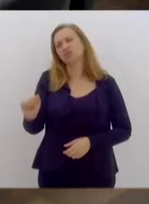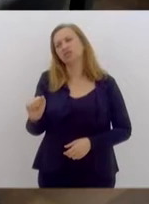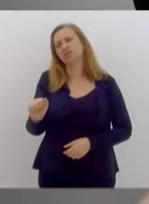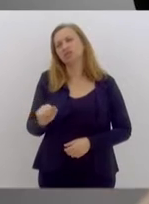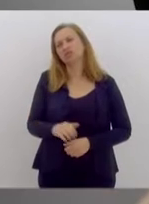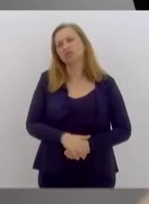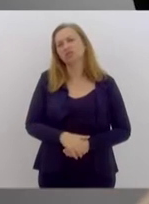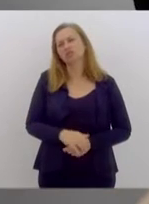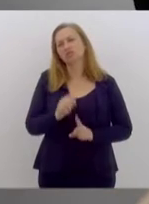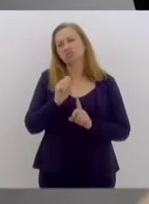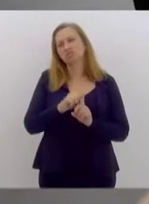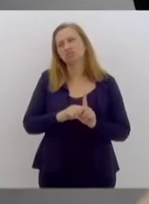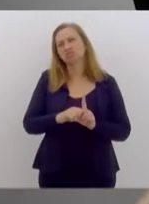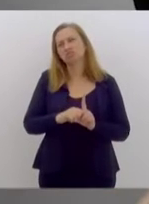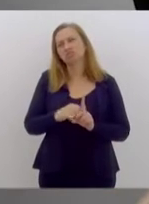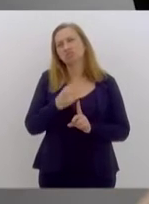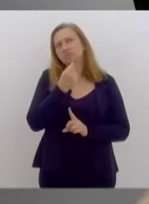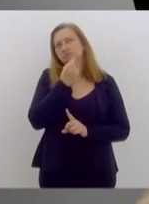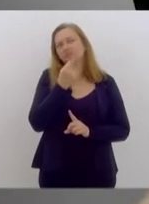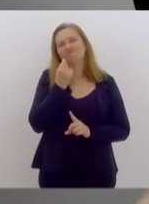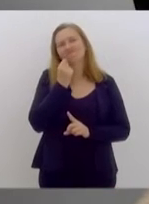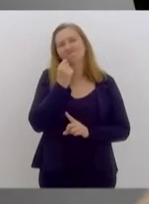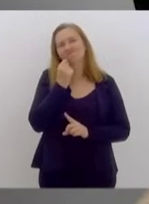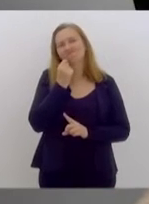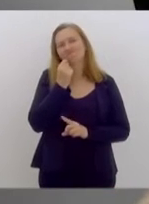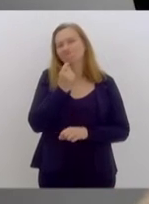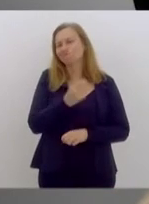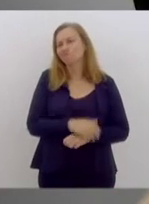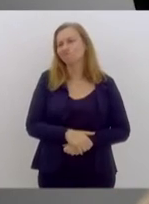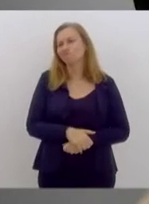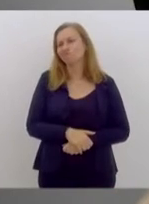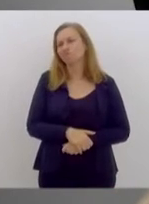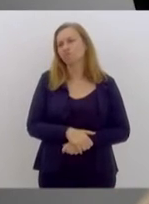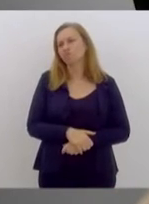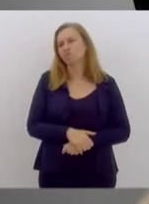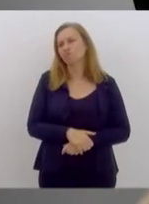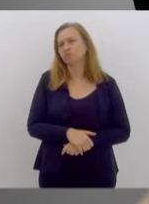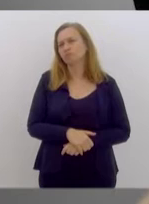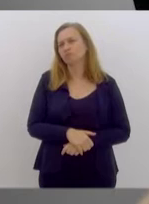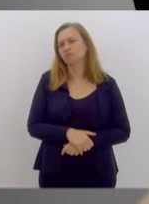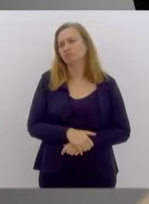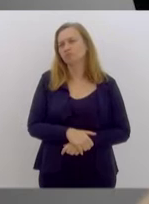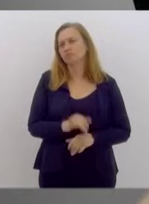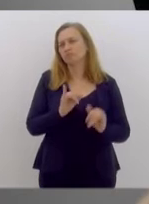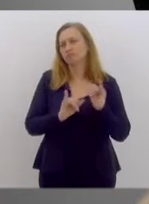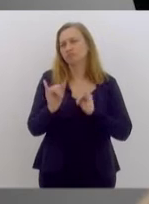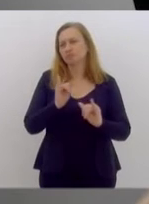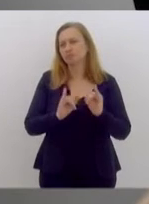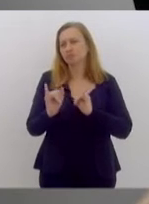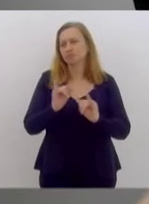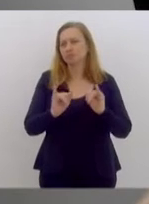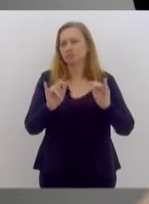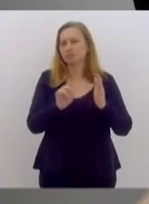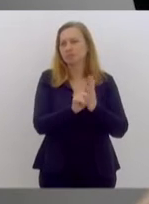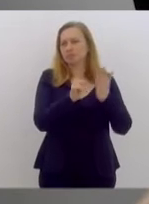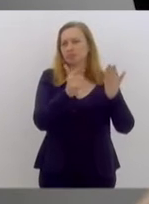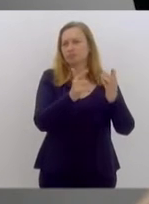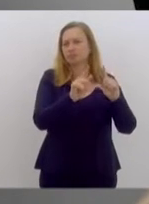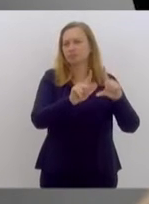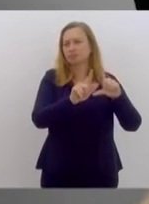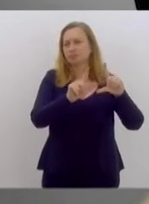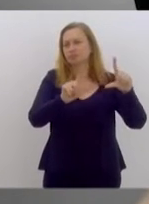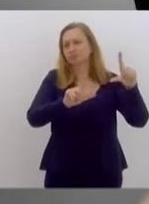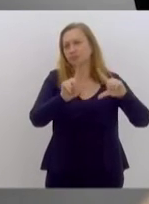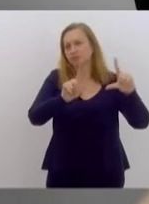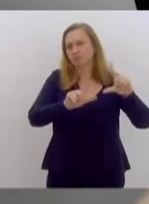do mês de setembro começou a veicular notícias jornalísticas que